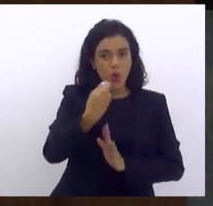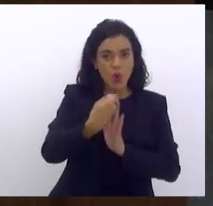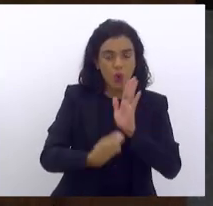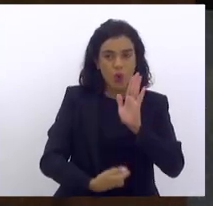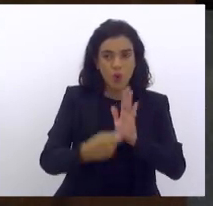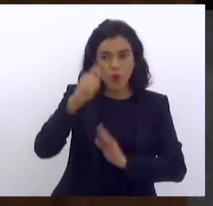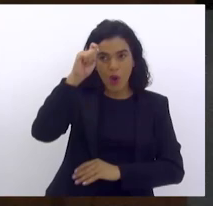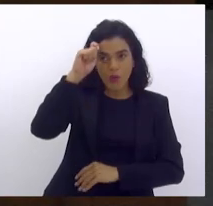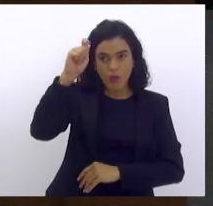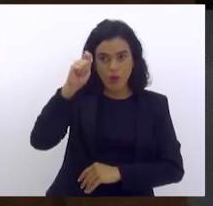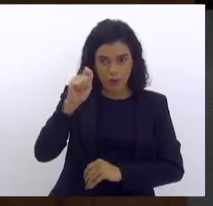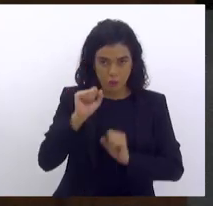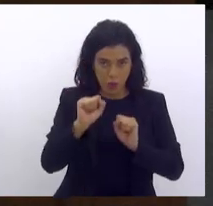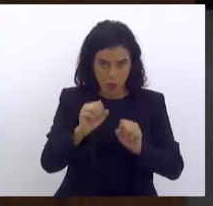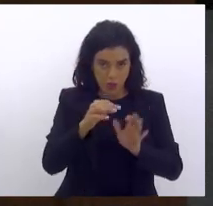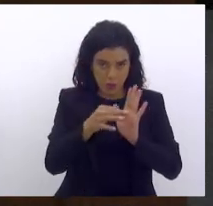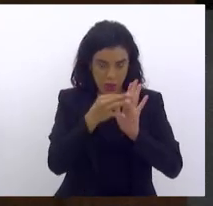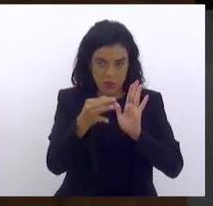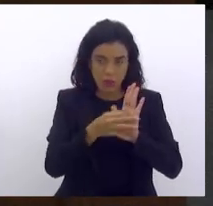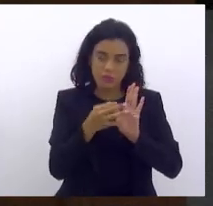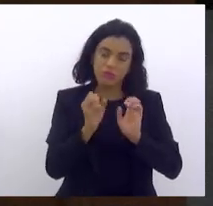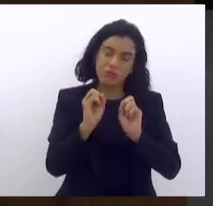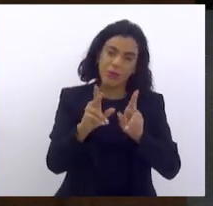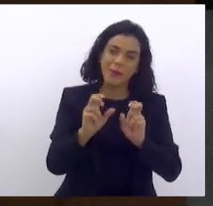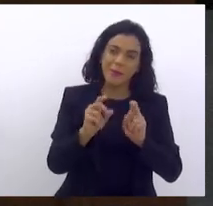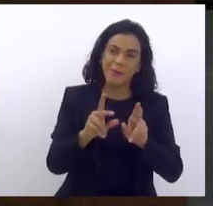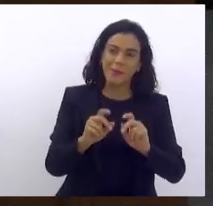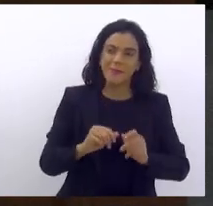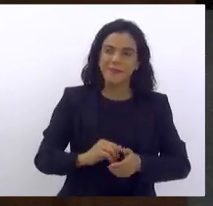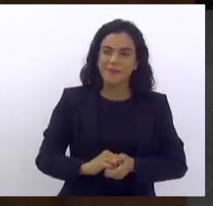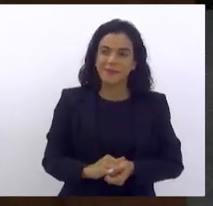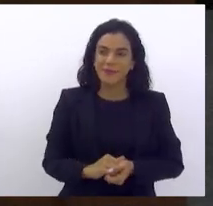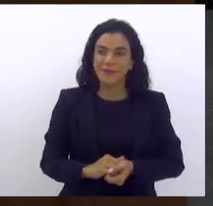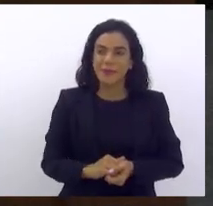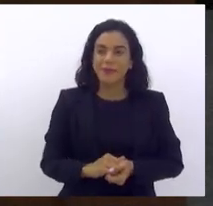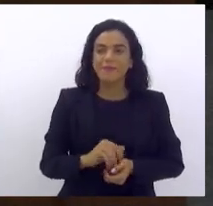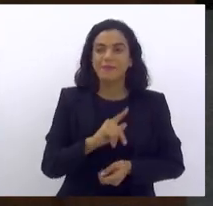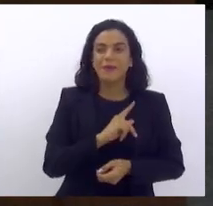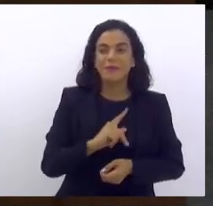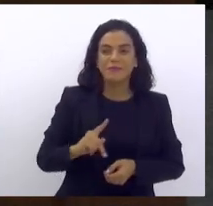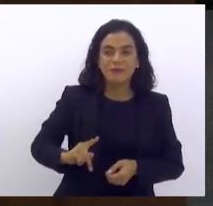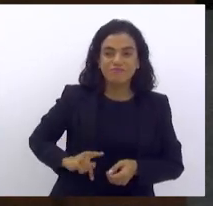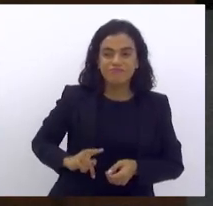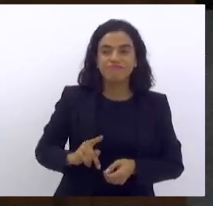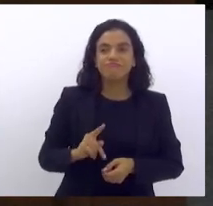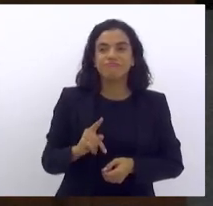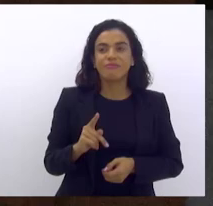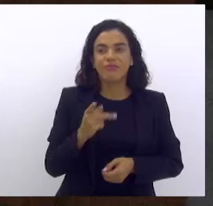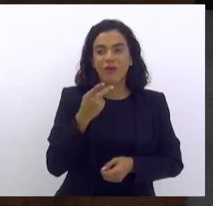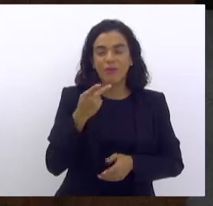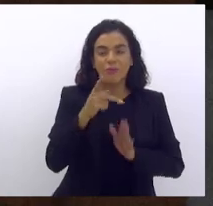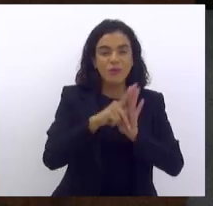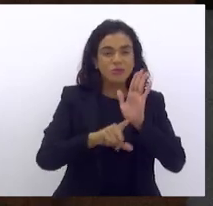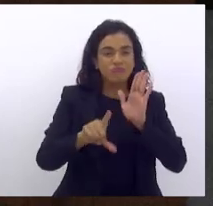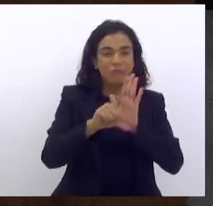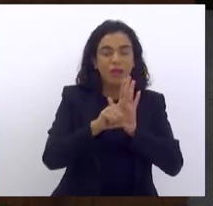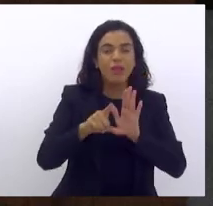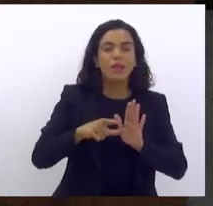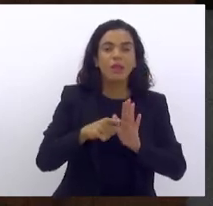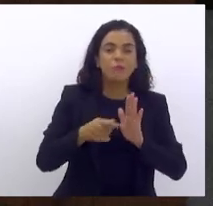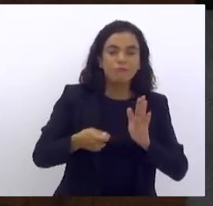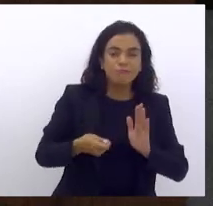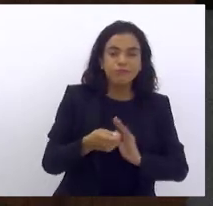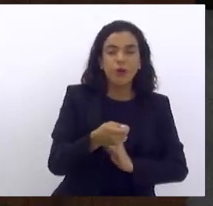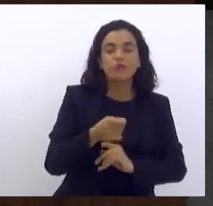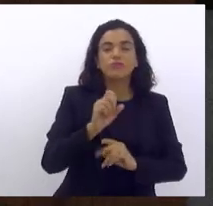aparecer? Ah, é? Então, tá bom. Senhor presidente, trata-se do projeto de lei que institui o Programa